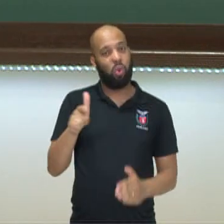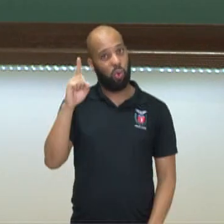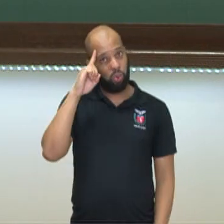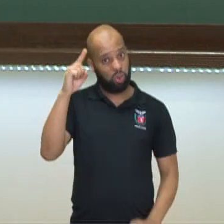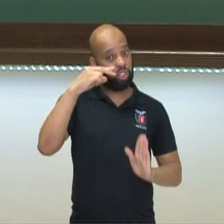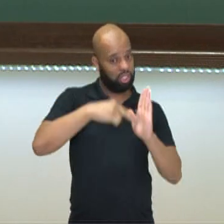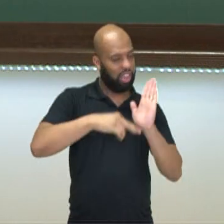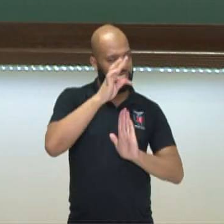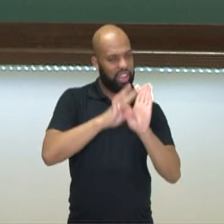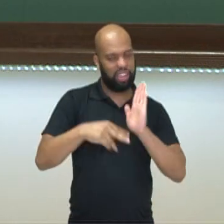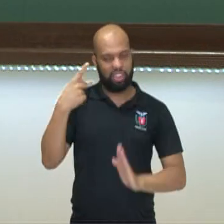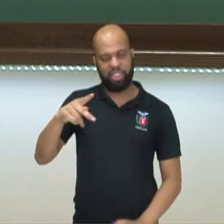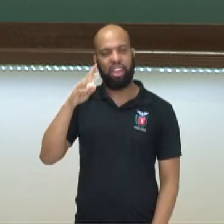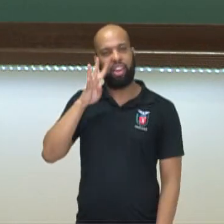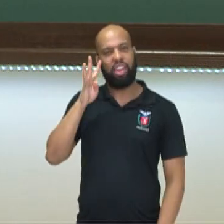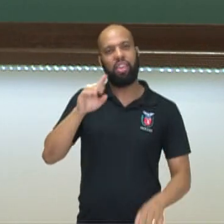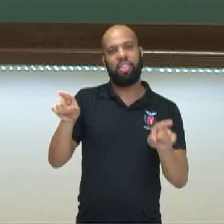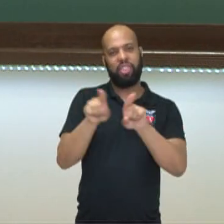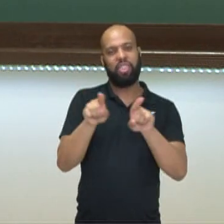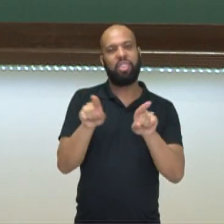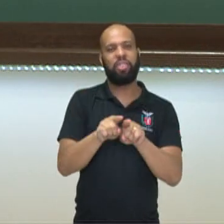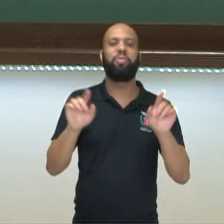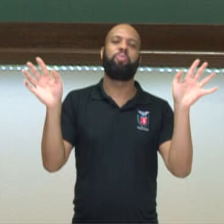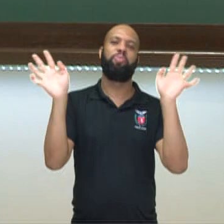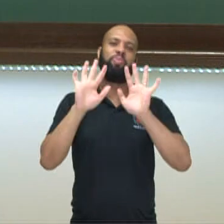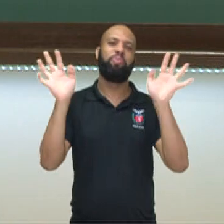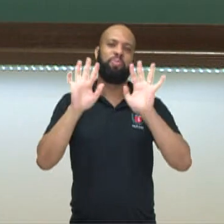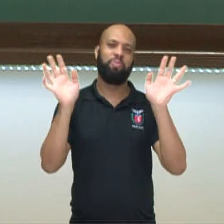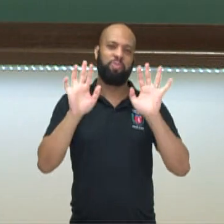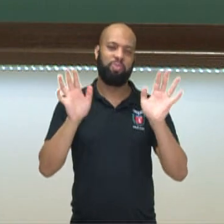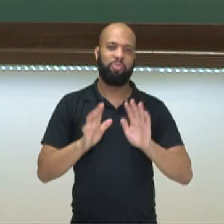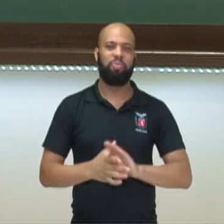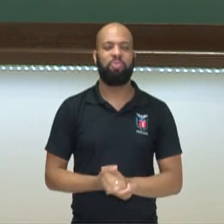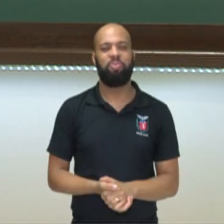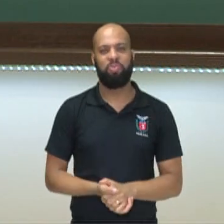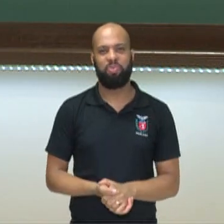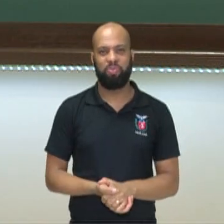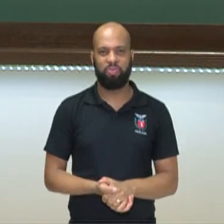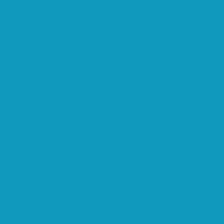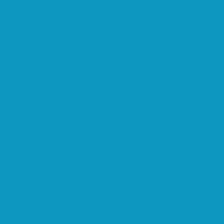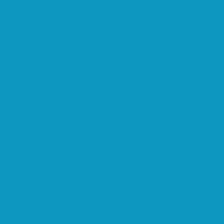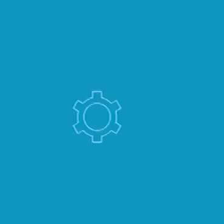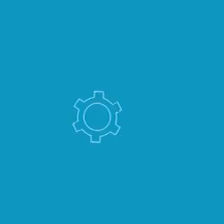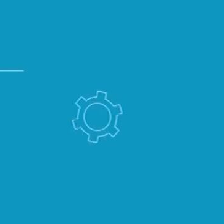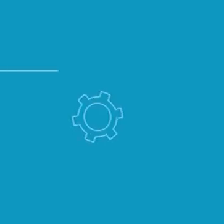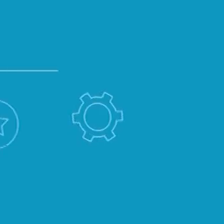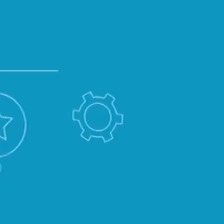leiam um texto do Kant que é muito legal e a gente se vê na próxima aula. Tchau, tchau!